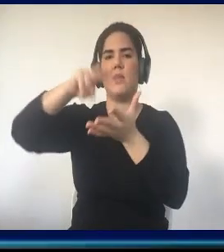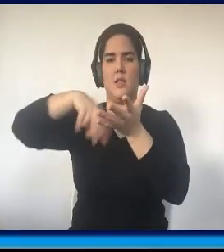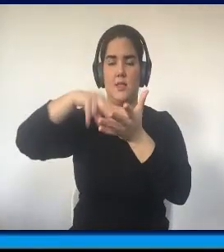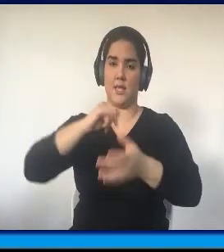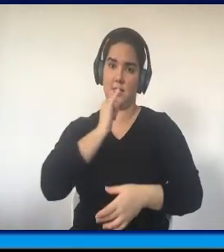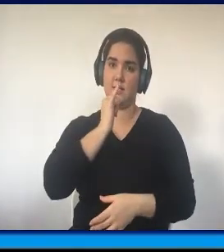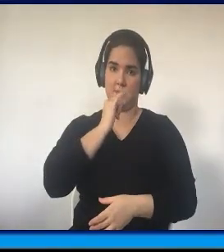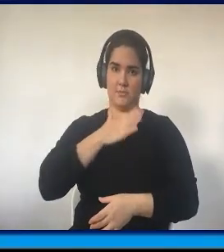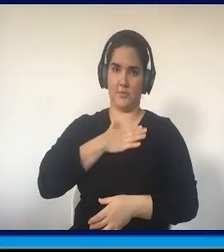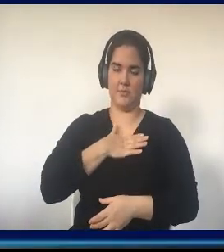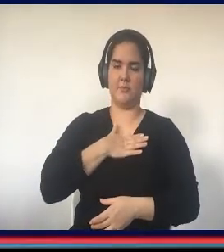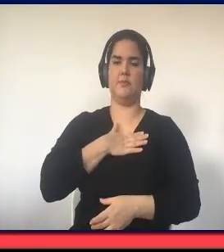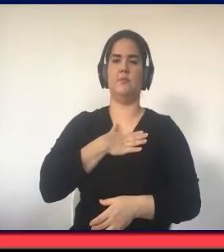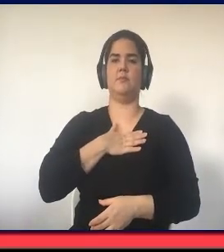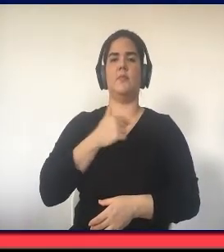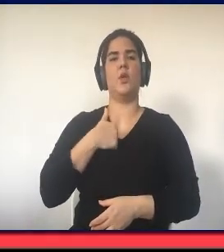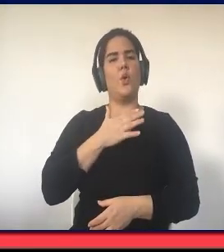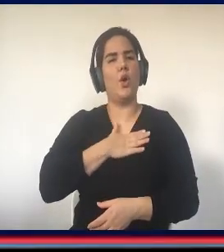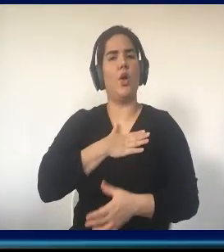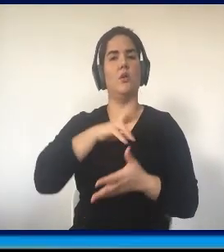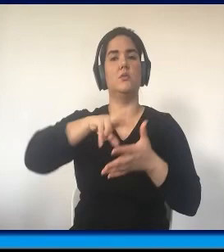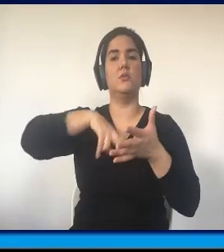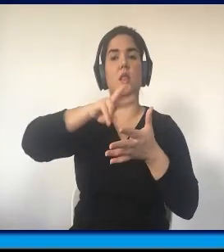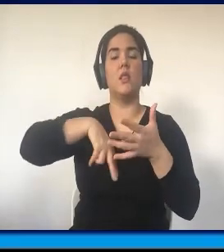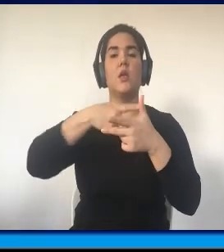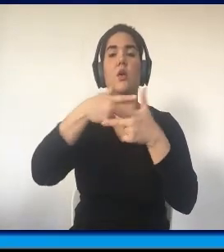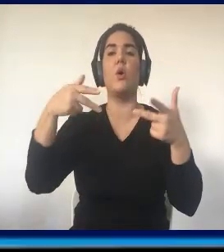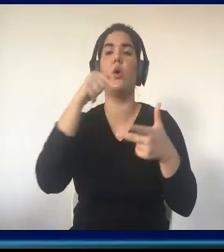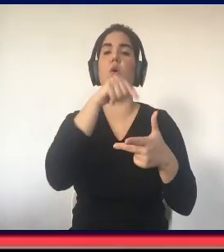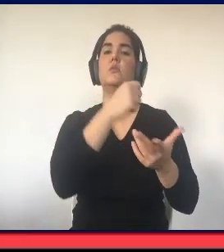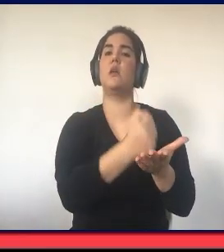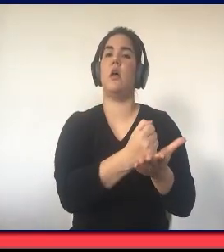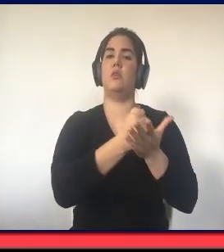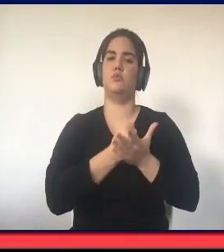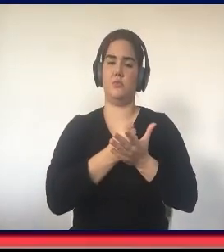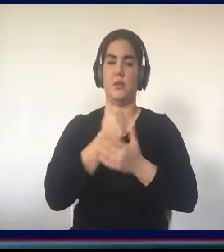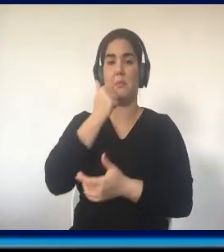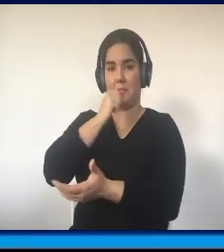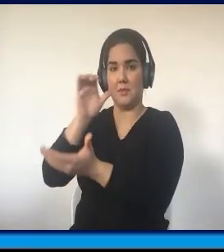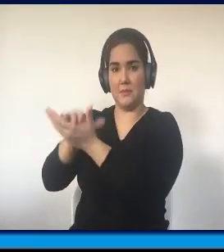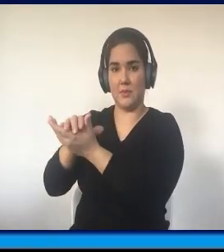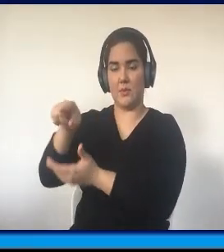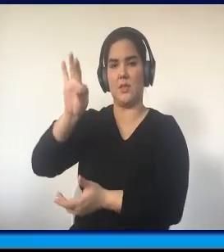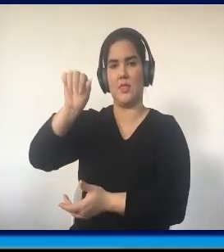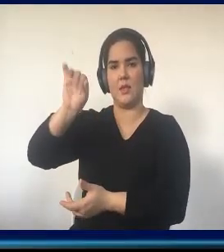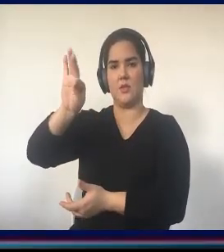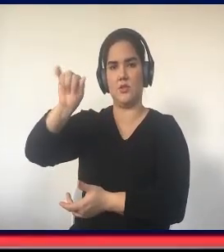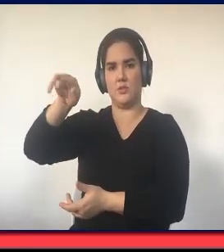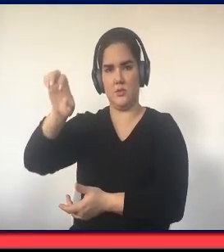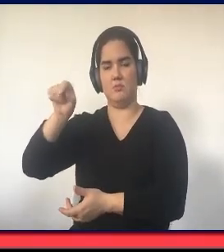Júnior, gosto de ler coisas que vão me ajudar. Minha esposa, Tatiane Lazier Leão, ela gosta de ler